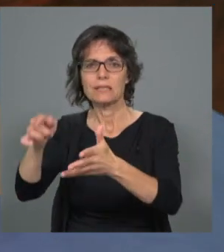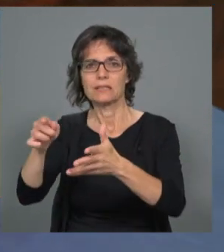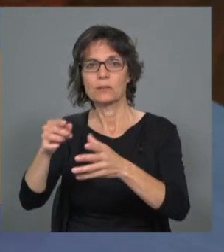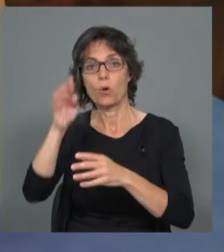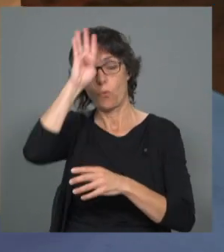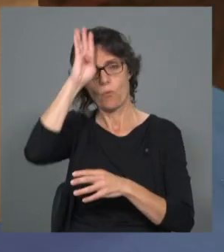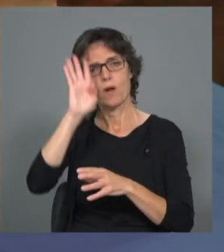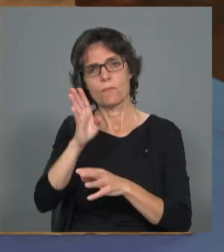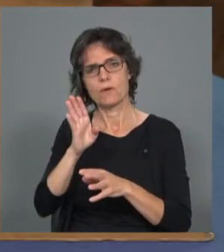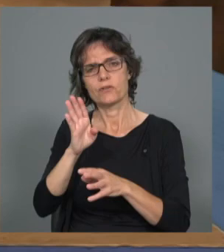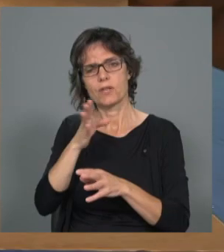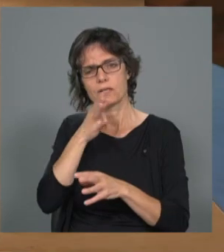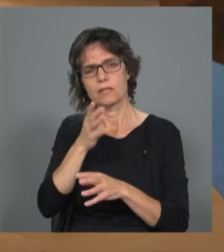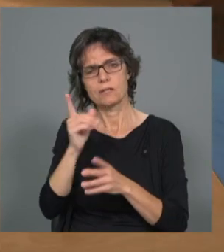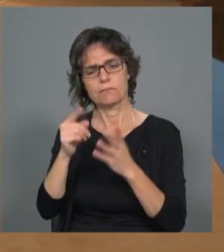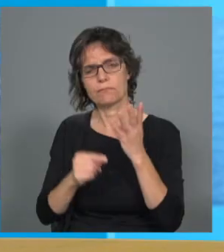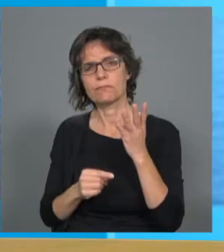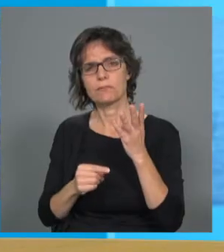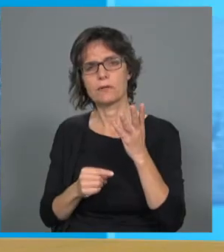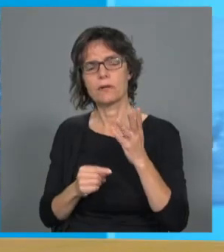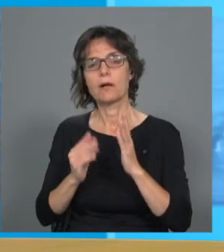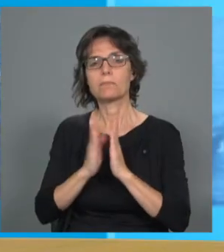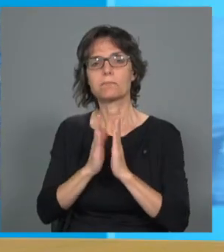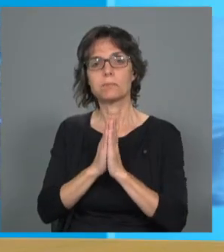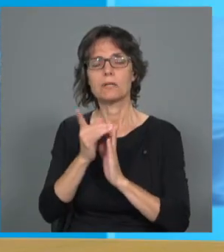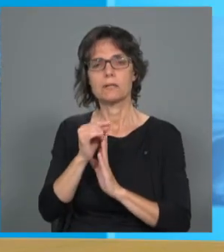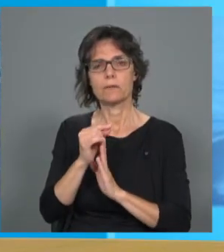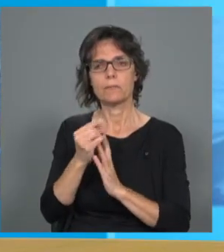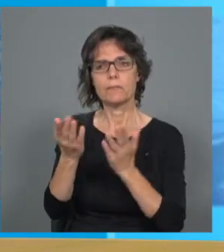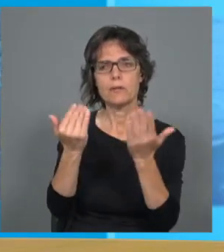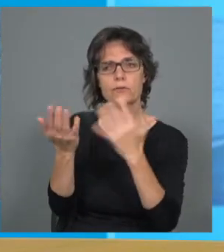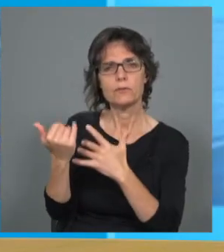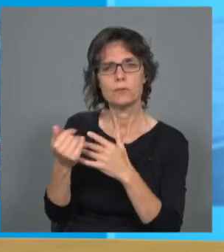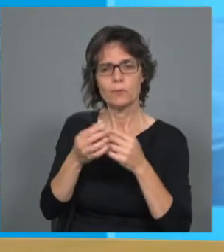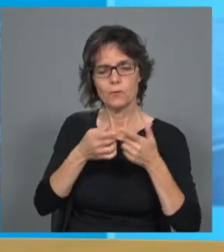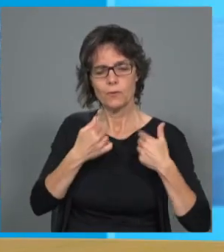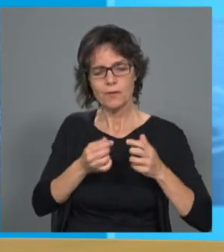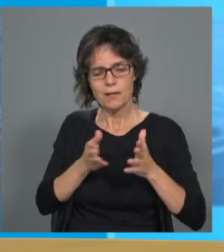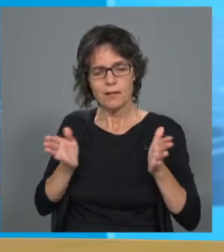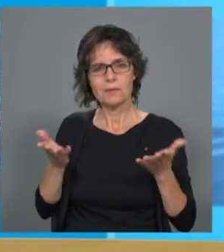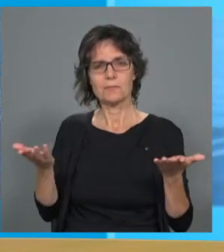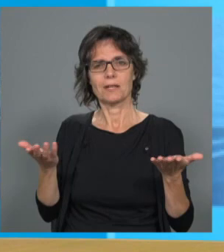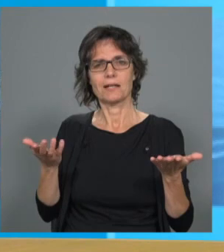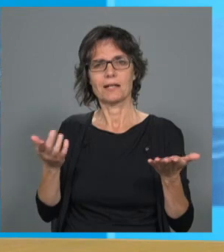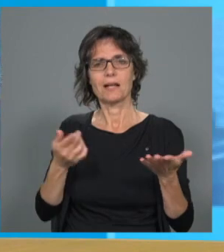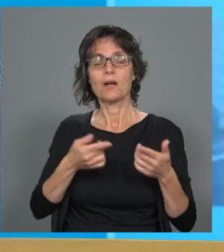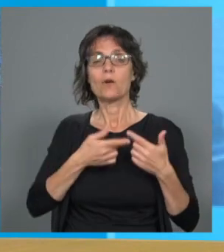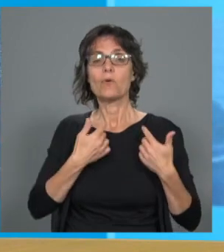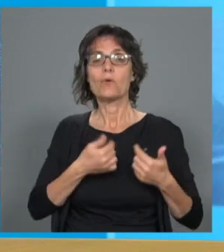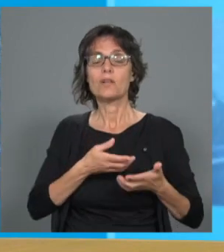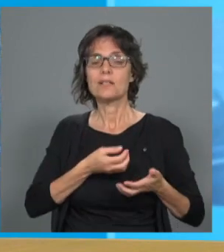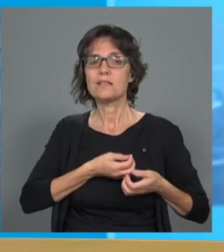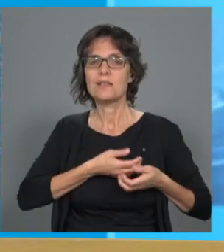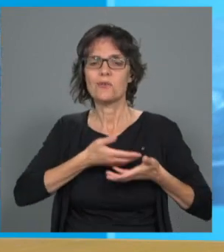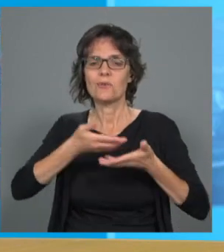muito, é um caminho que a Igreja tem aberto muito ao mundo, não é? Esta tentativa de dizer: temos que colocar o coração no centro das